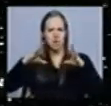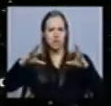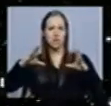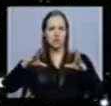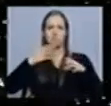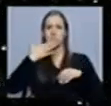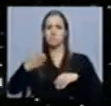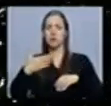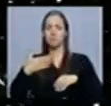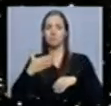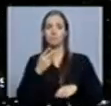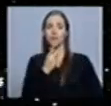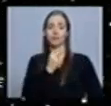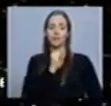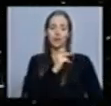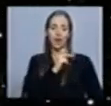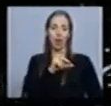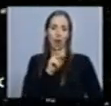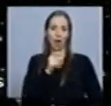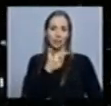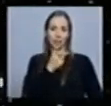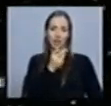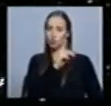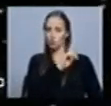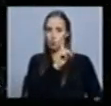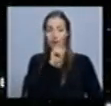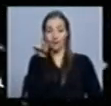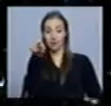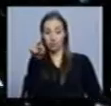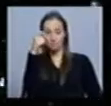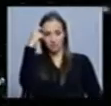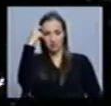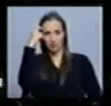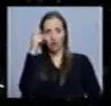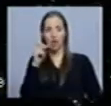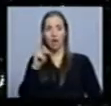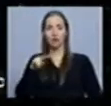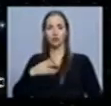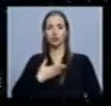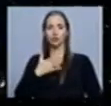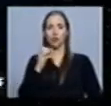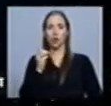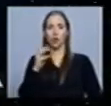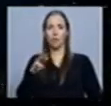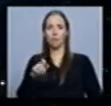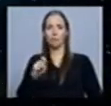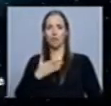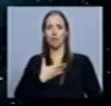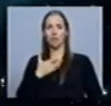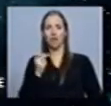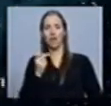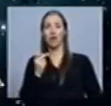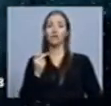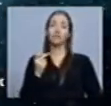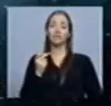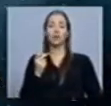não era a Via Láctea, mas sim esta que nós estamos a ver nestas imagens, a galáxia de Andrómeda, que teria 2 a 3 vezes o